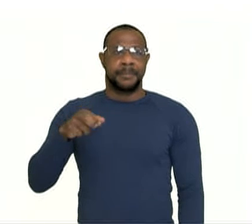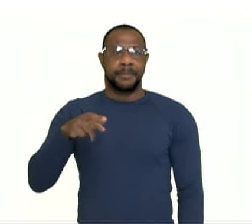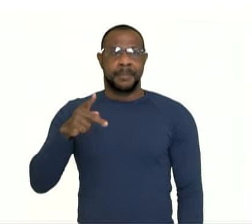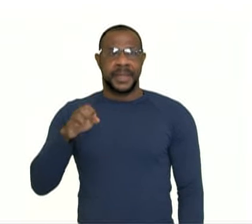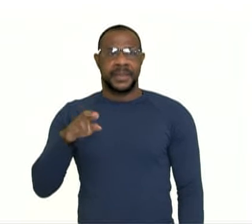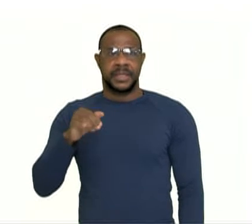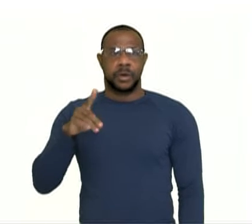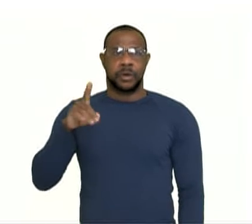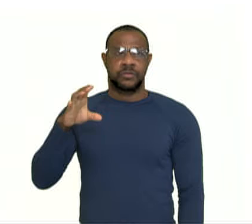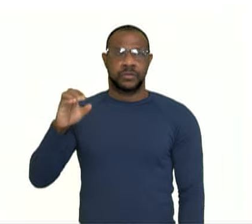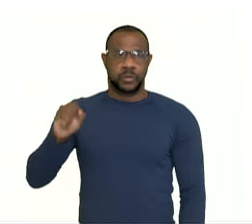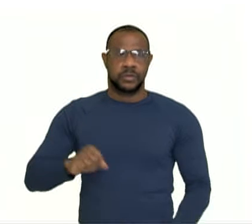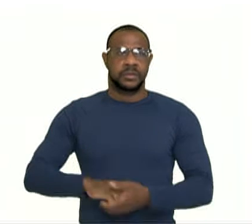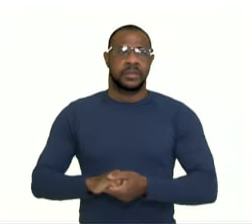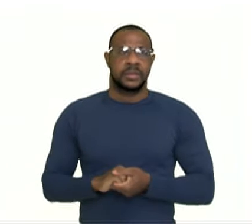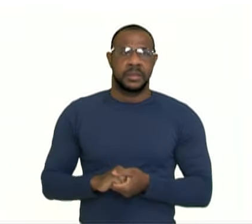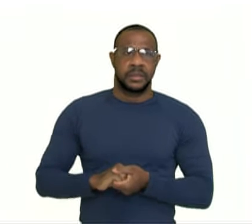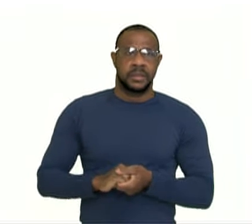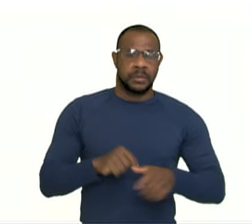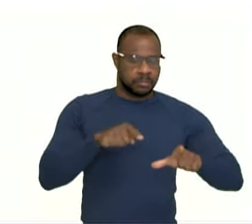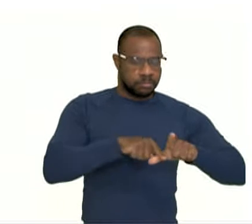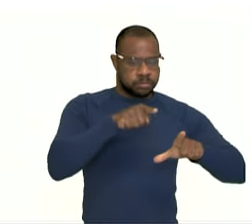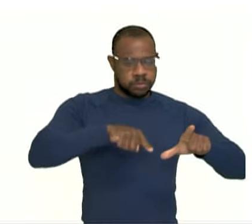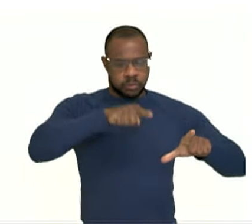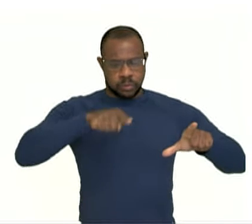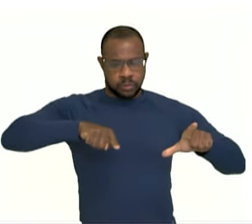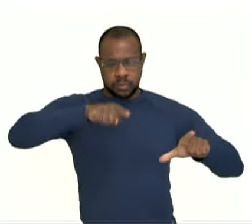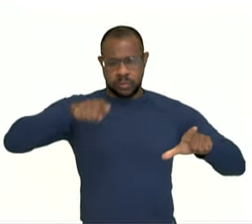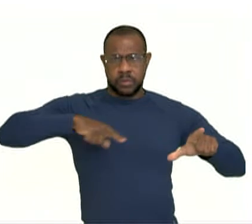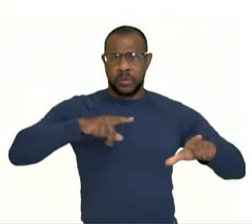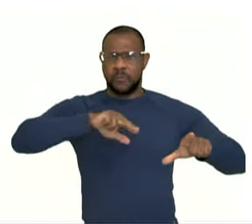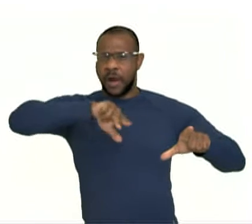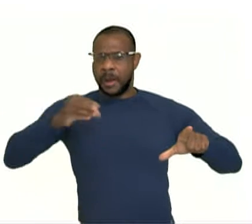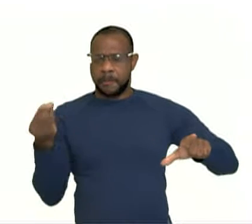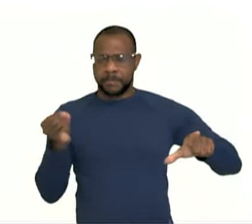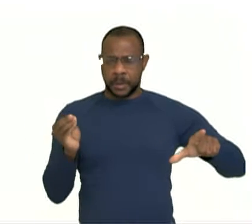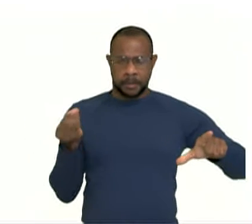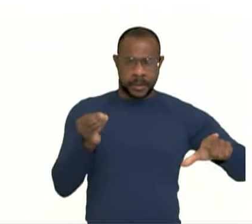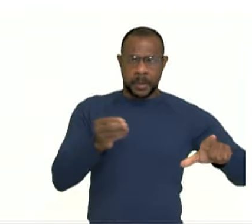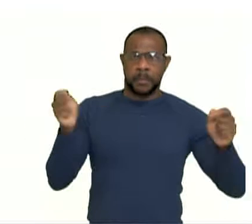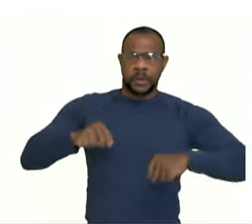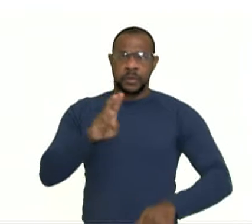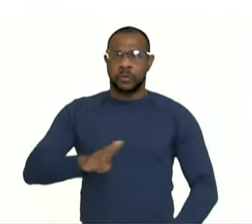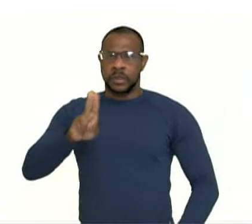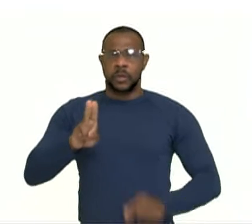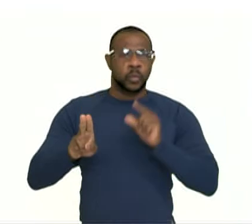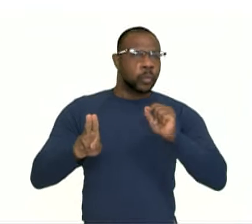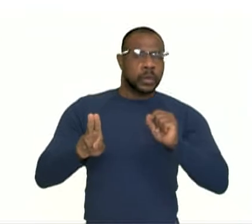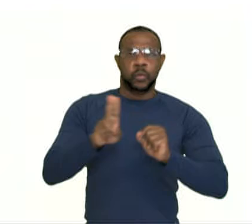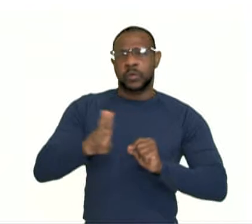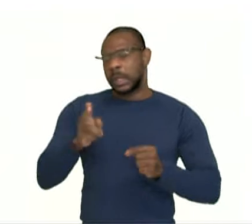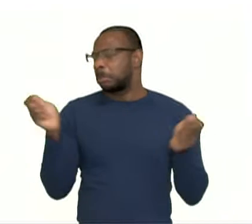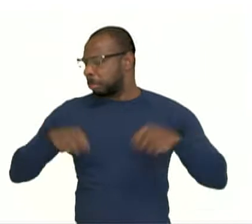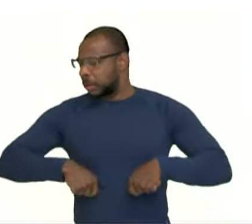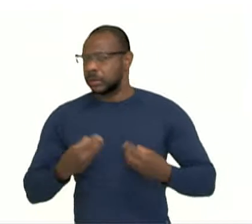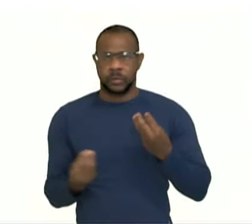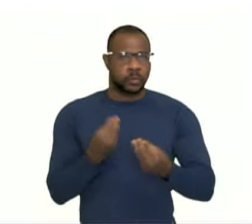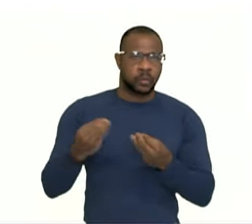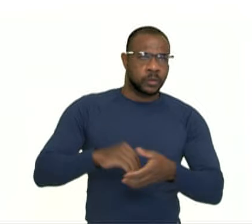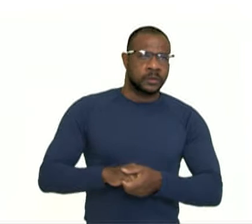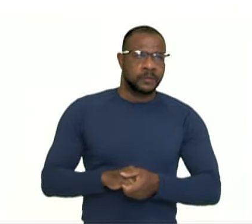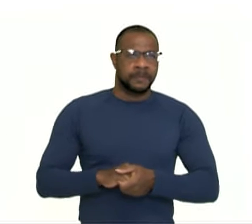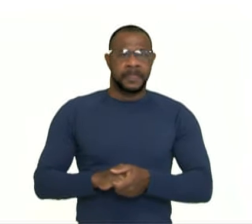ondas senoidais, elas possuem dezenas de aplicações, podem ser utilizadas ou usadas, na